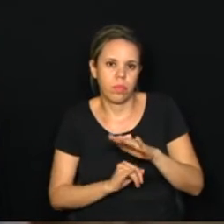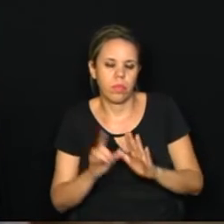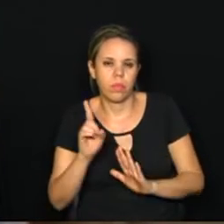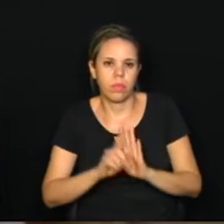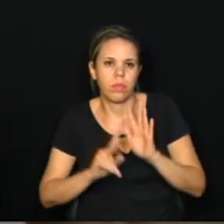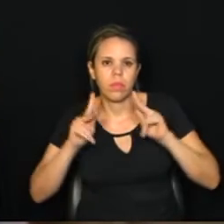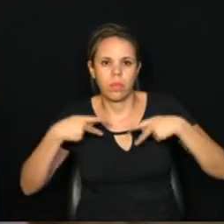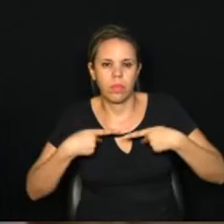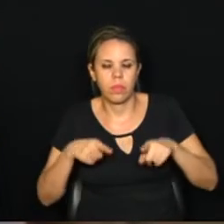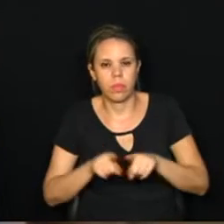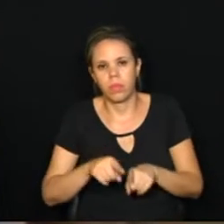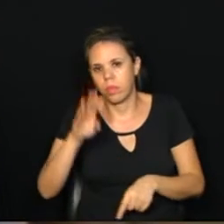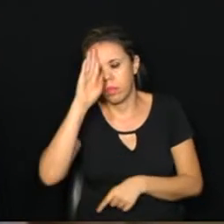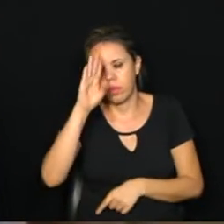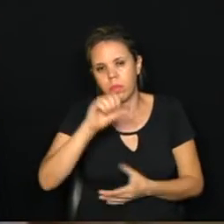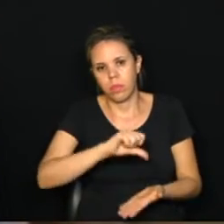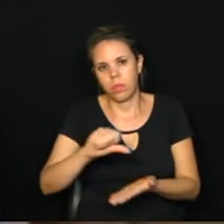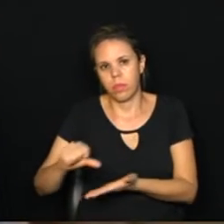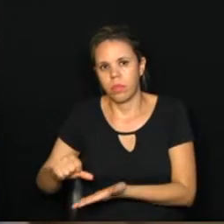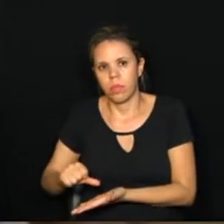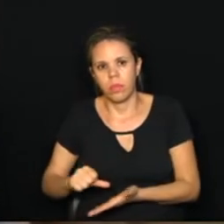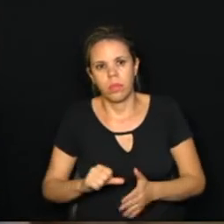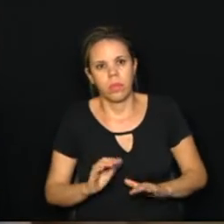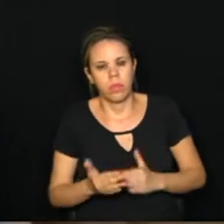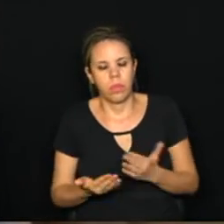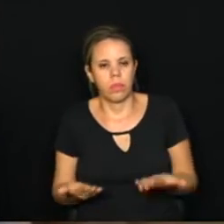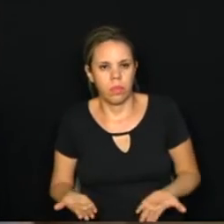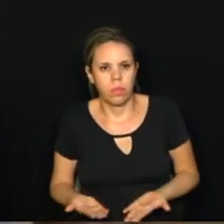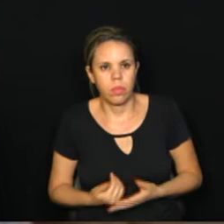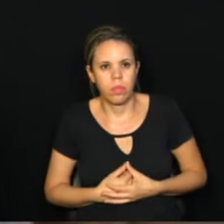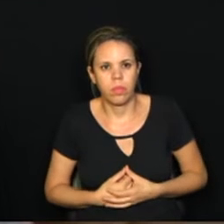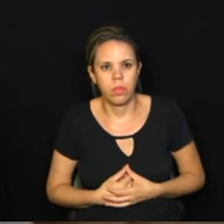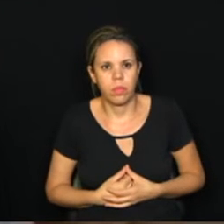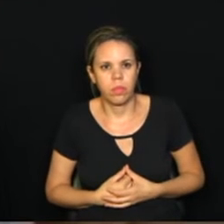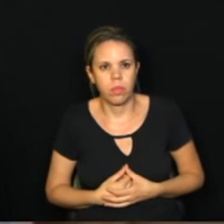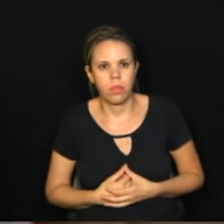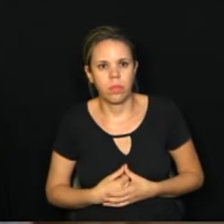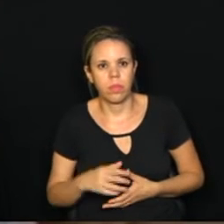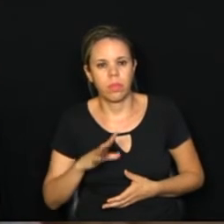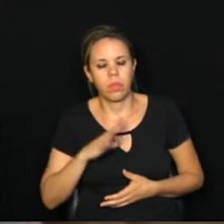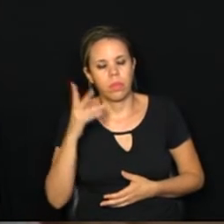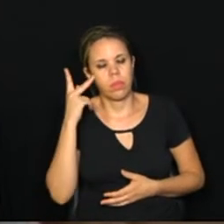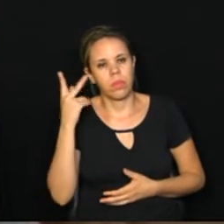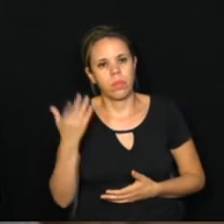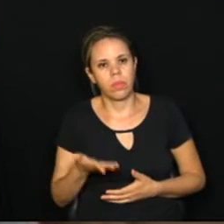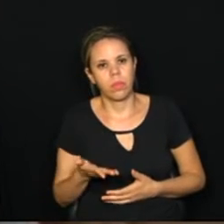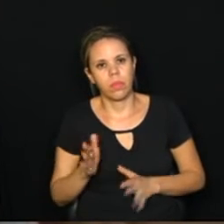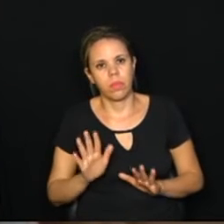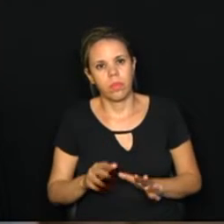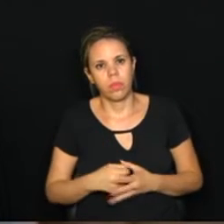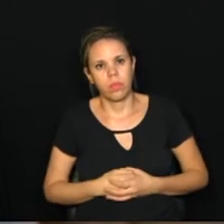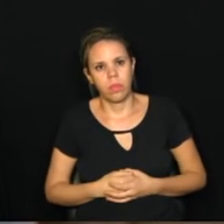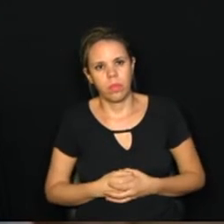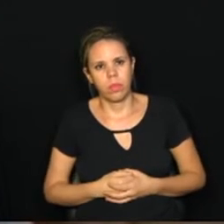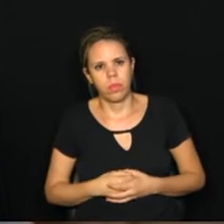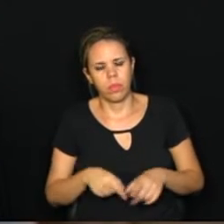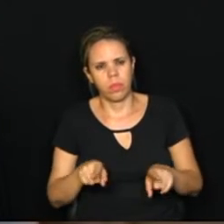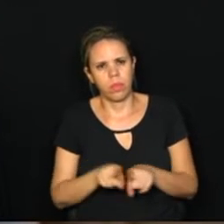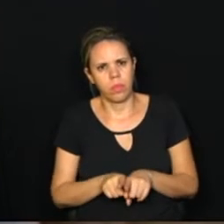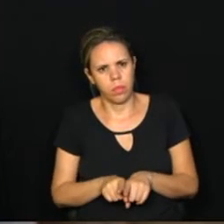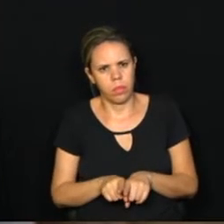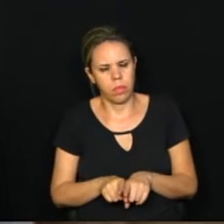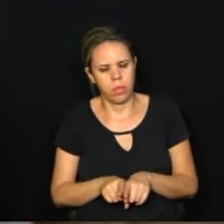apontado isso, principalmente nas regiões periféricas, né, ali da Grande São Paulo, mas também do ponto de